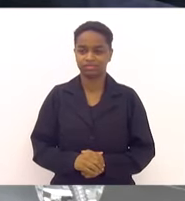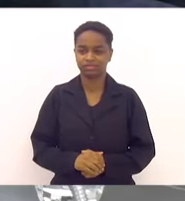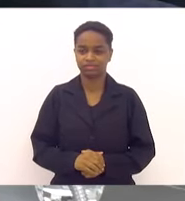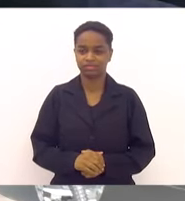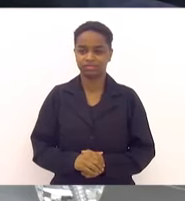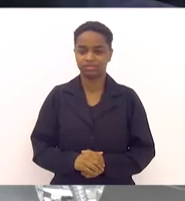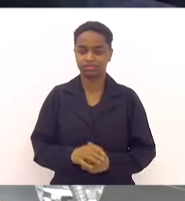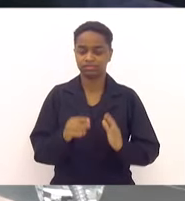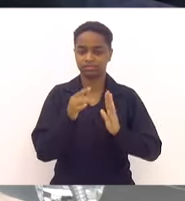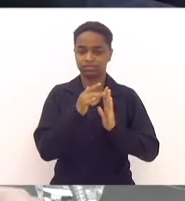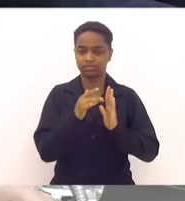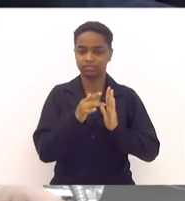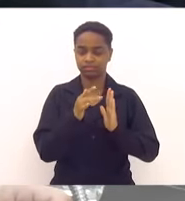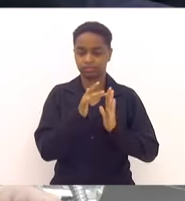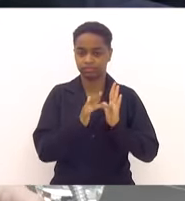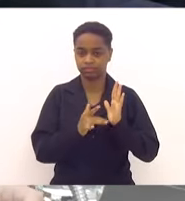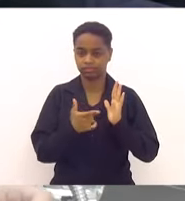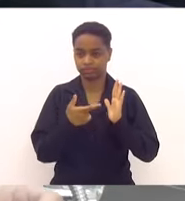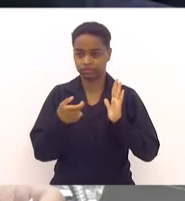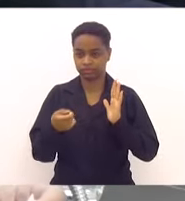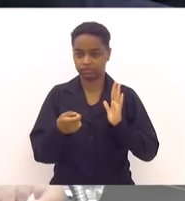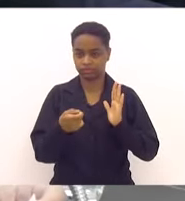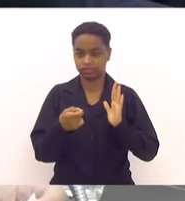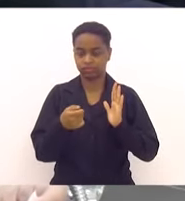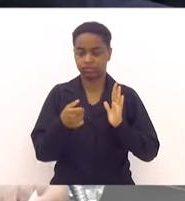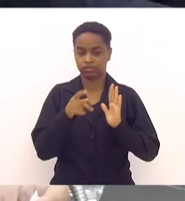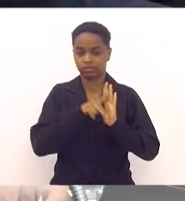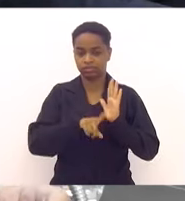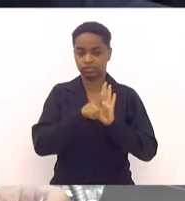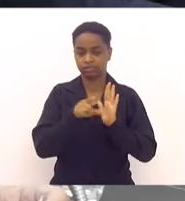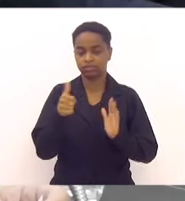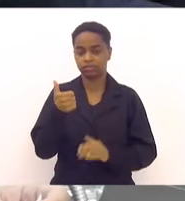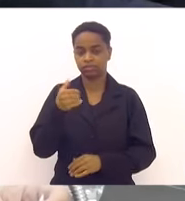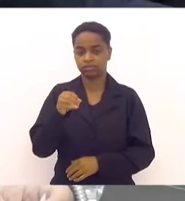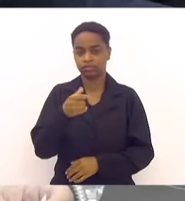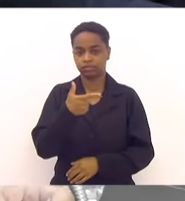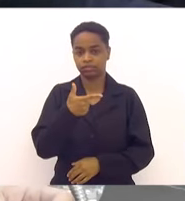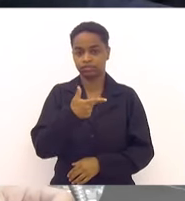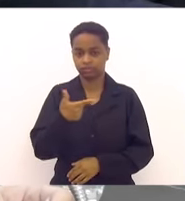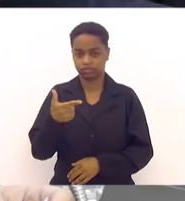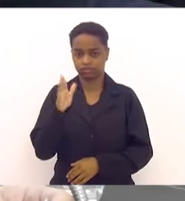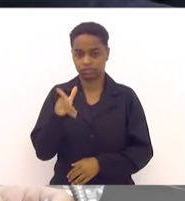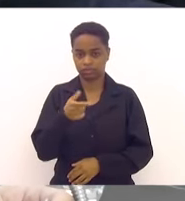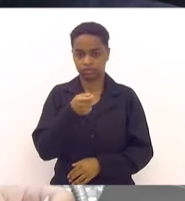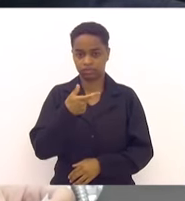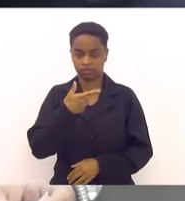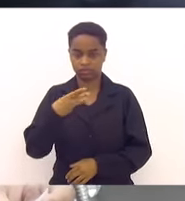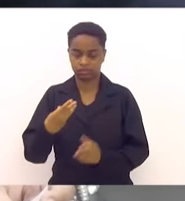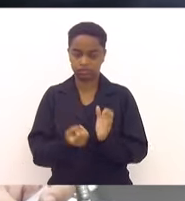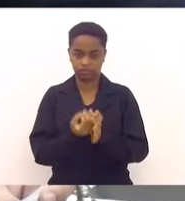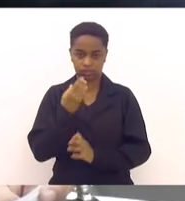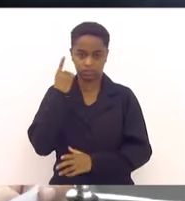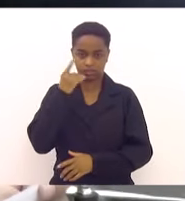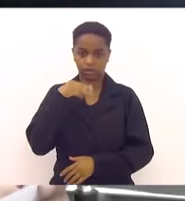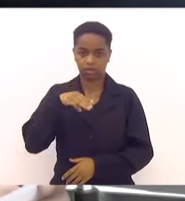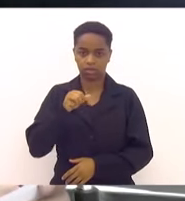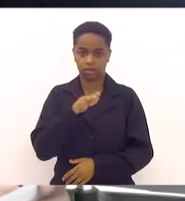isso. Item 20 da pauta. PL 1022 de 23, de autoria do deputado Márcio Canella, que altera a